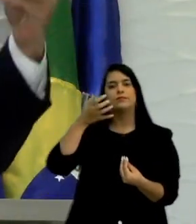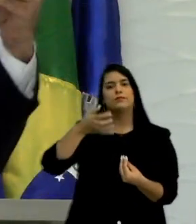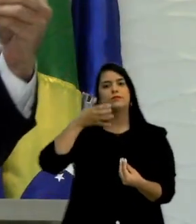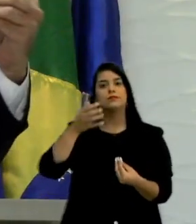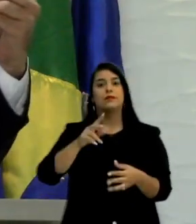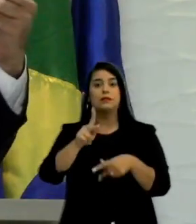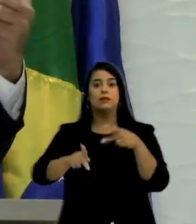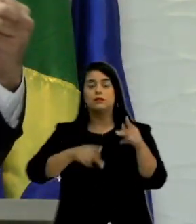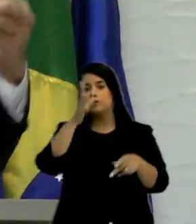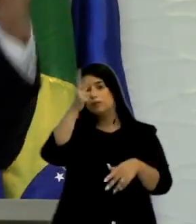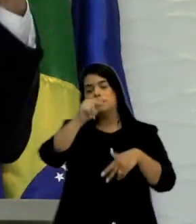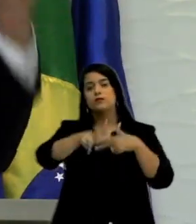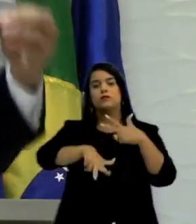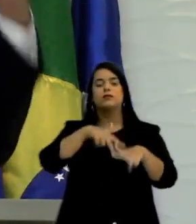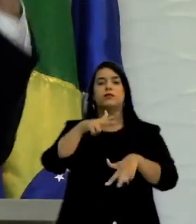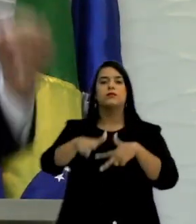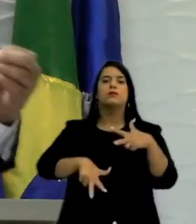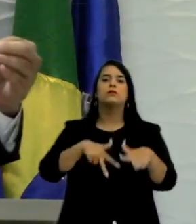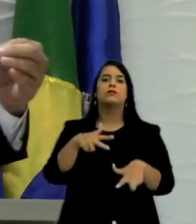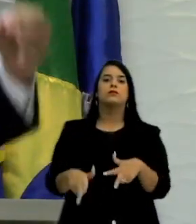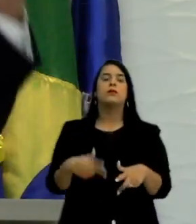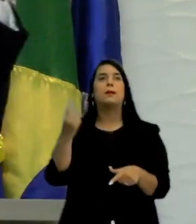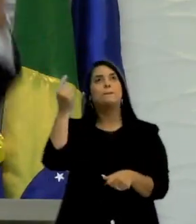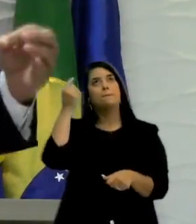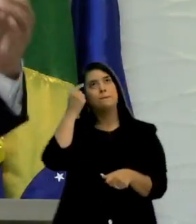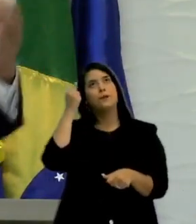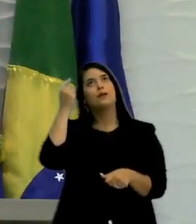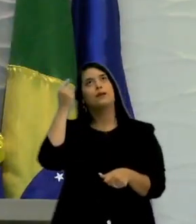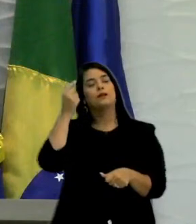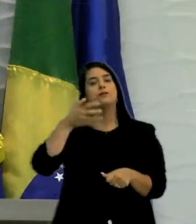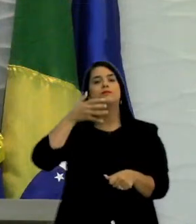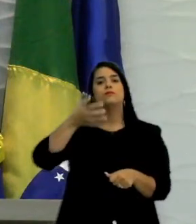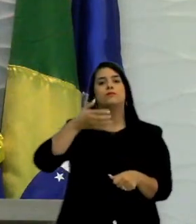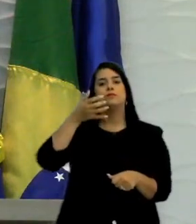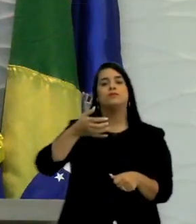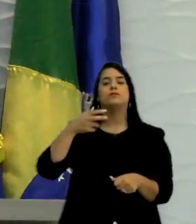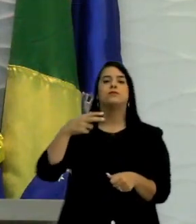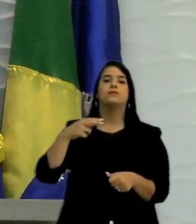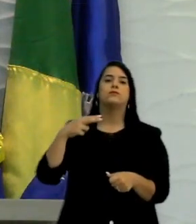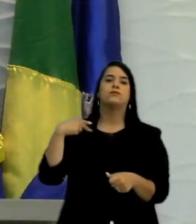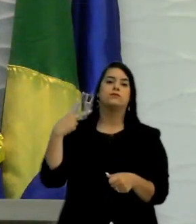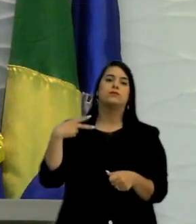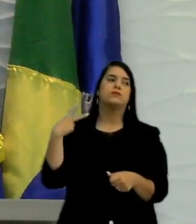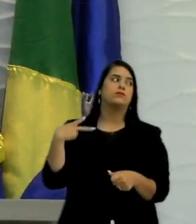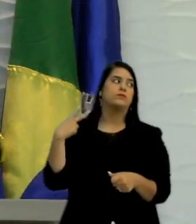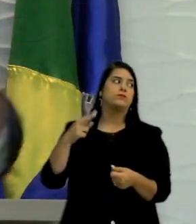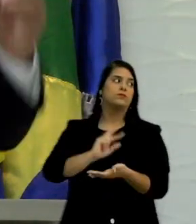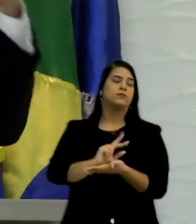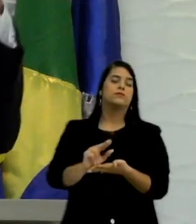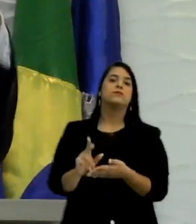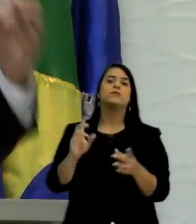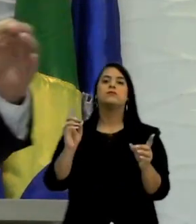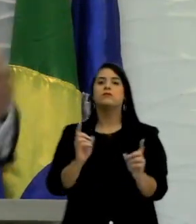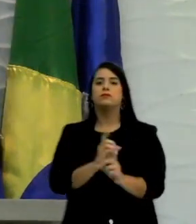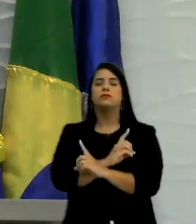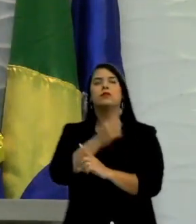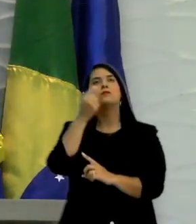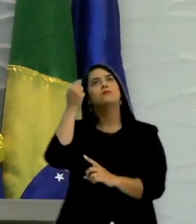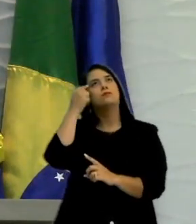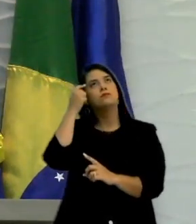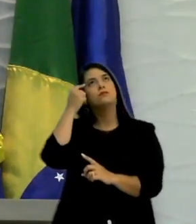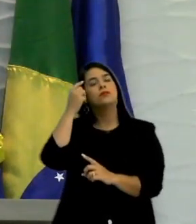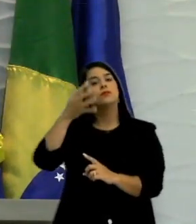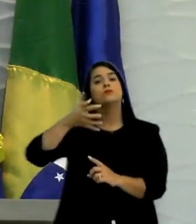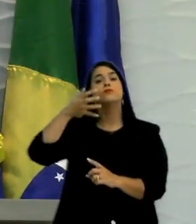de São Bento do Una, faça uma reflexão dos discursos dos vereadores da oposição aqui na casa. Reflitam na fala desses